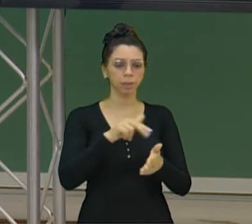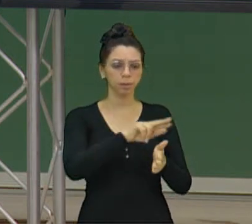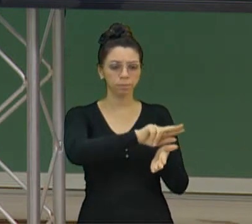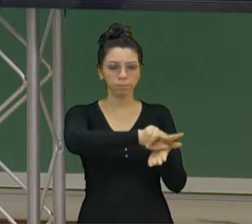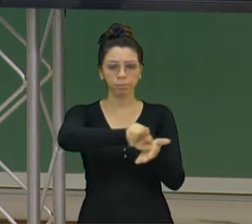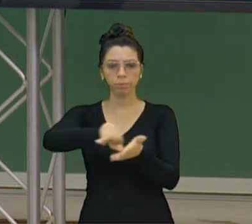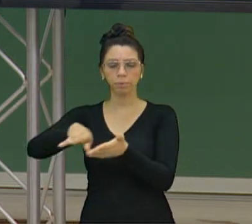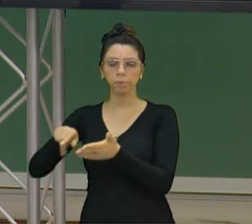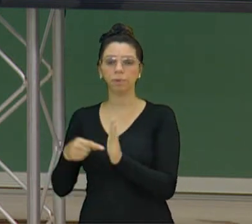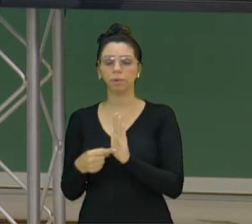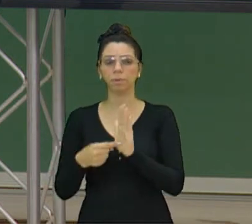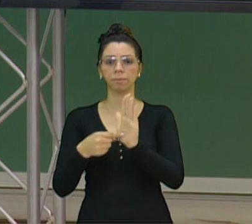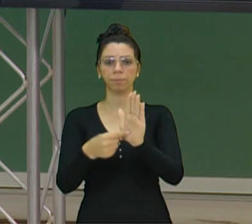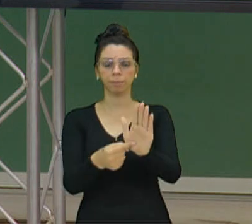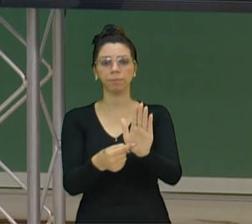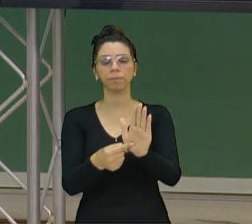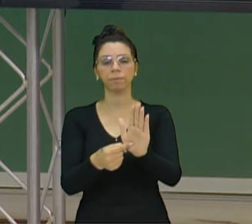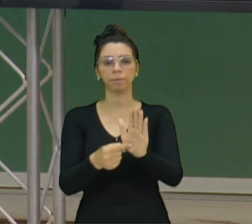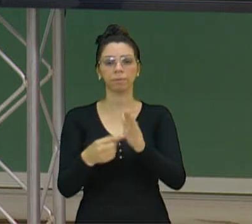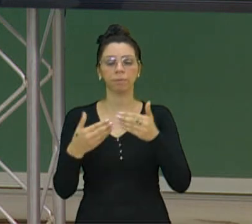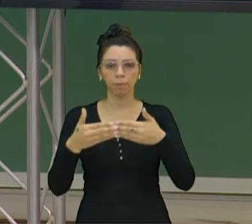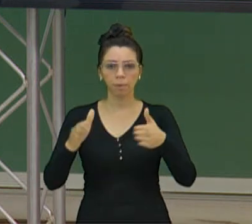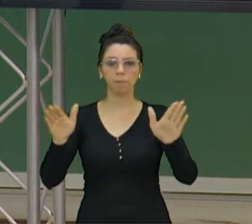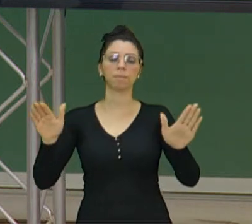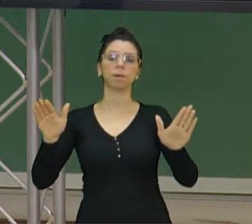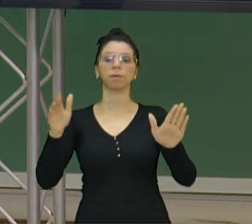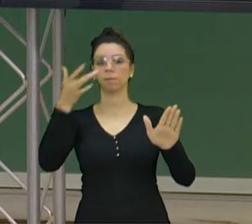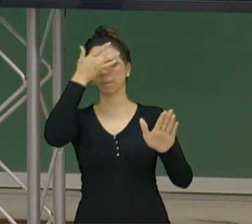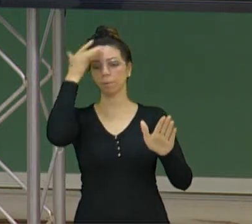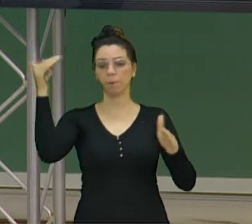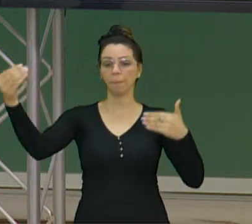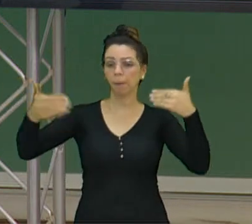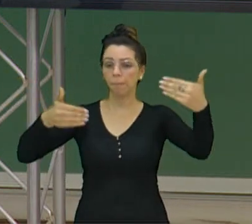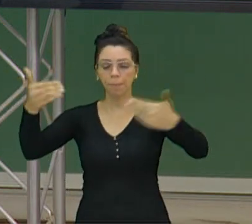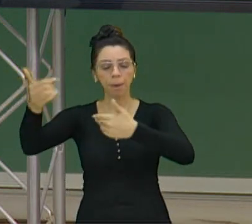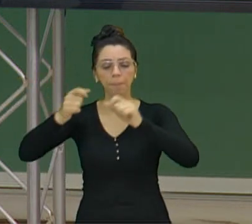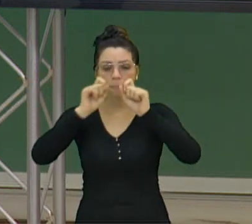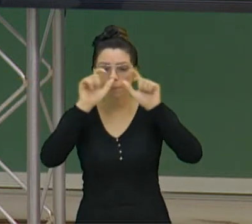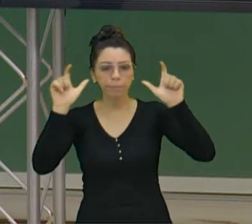em apresentações que acontecem abertas para o público.